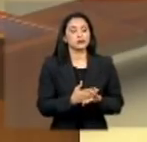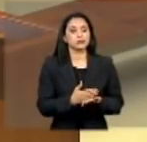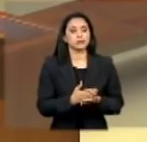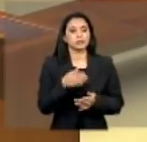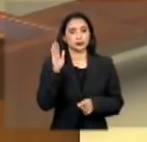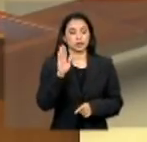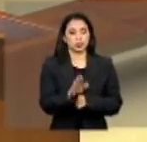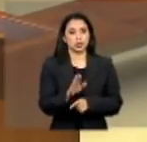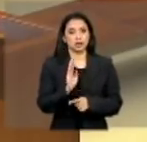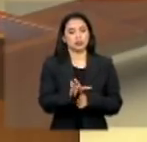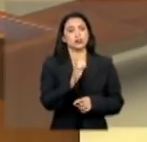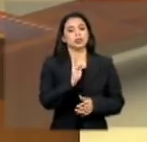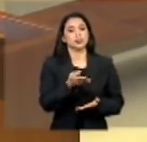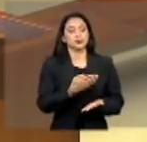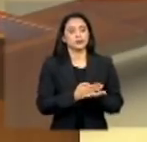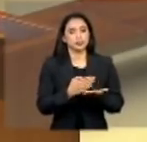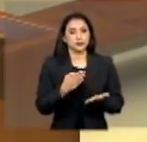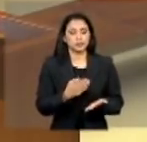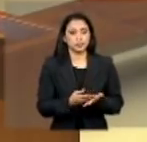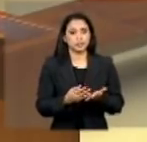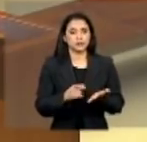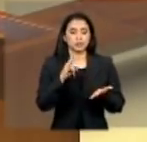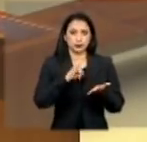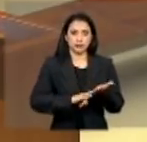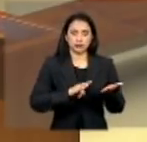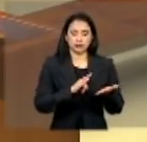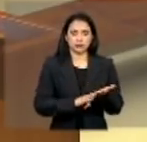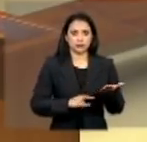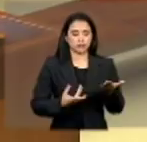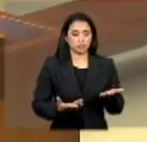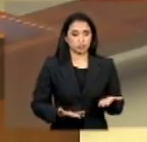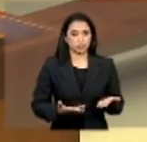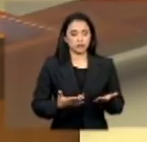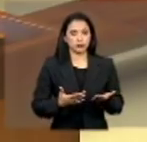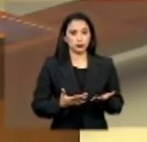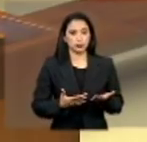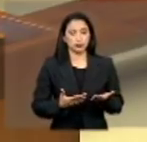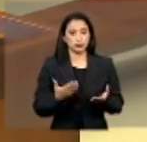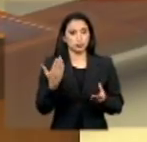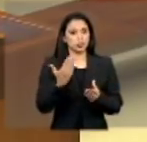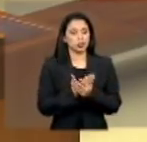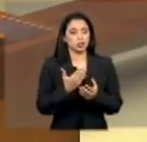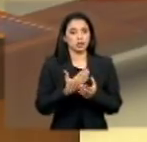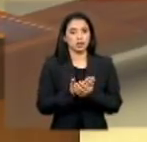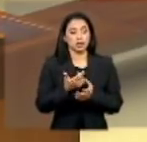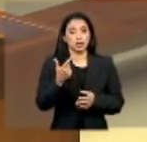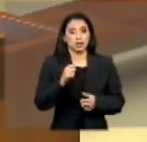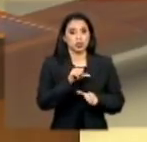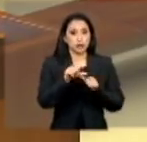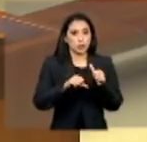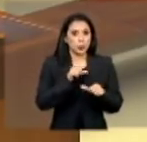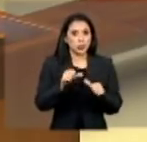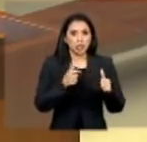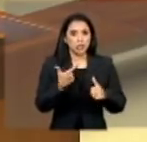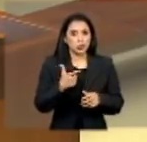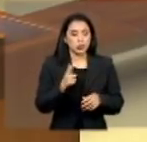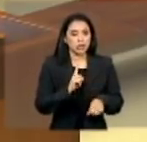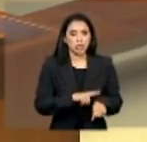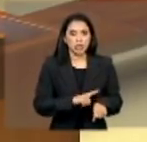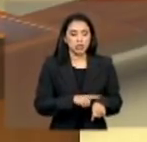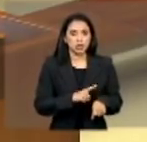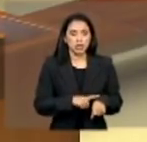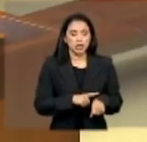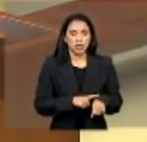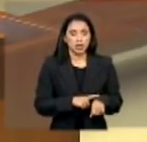já começava o protocolo de sua peça e que se fosse alterar não teria tempo hábil de atender o prazo final